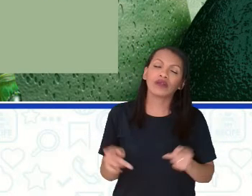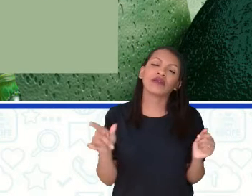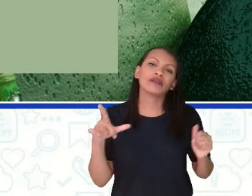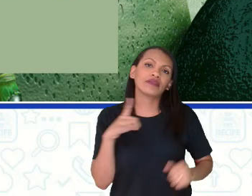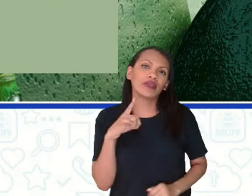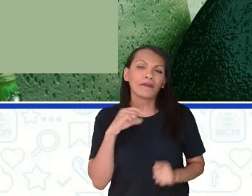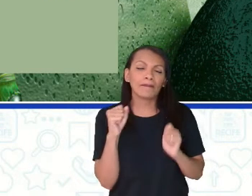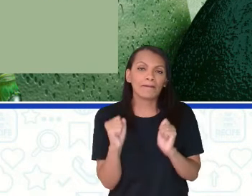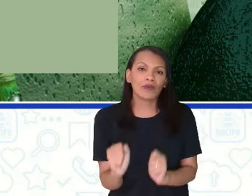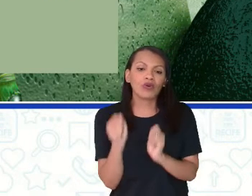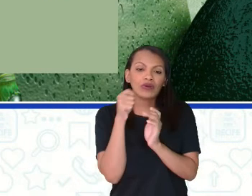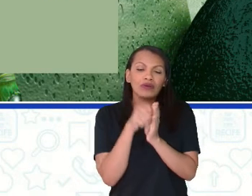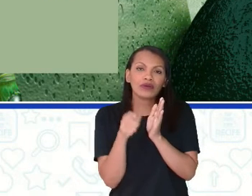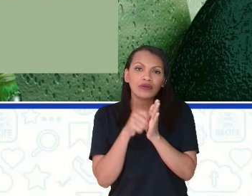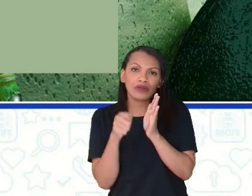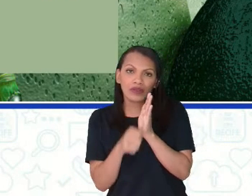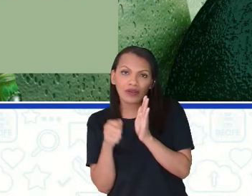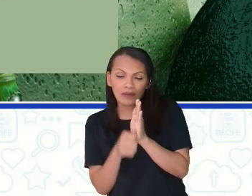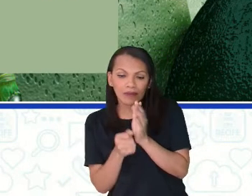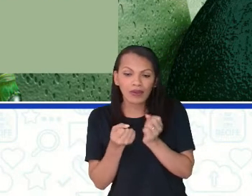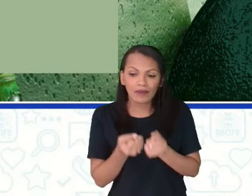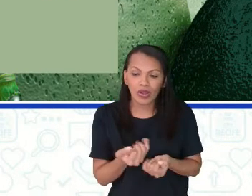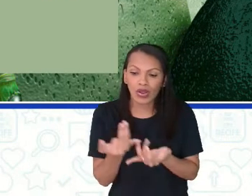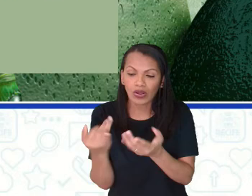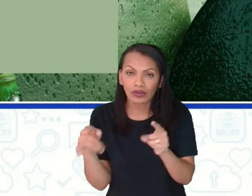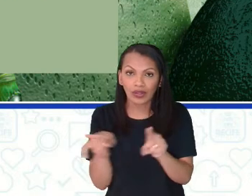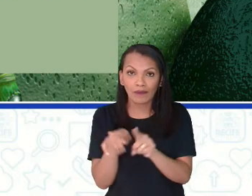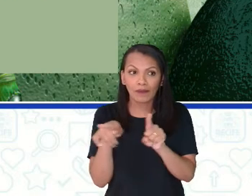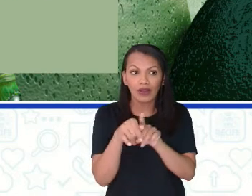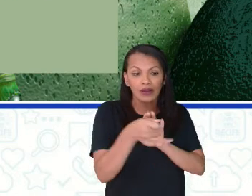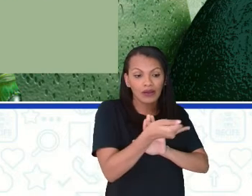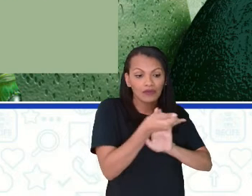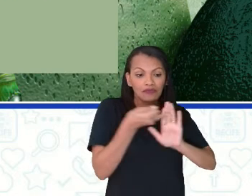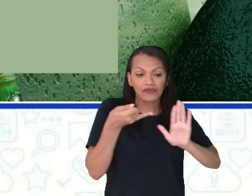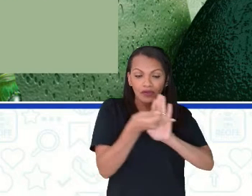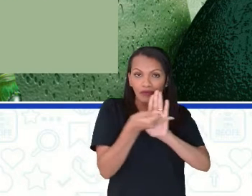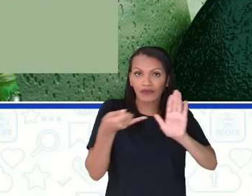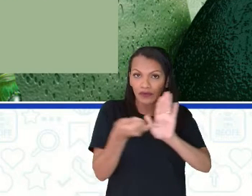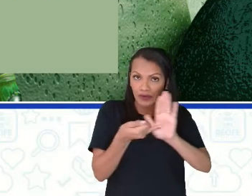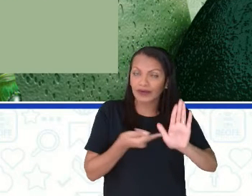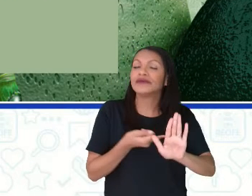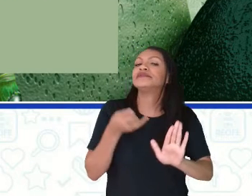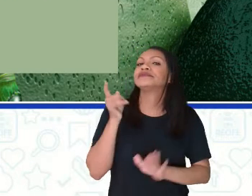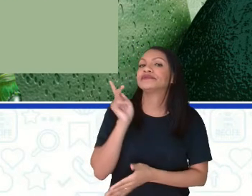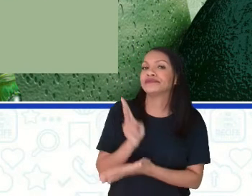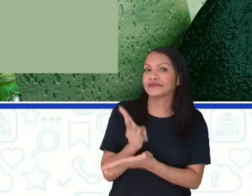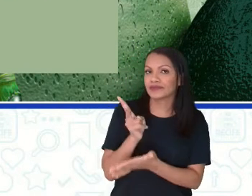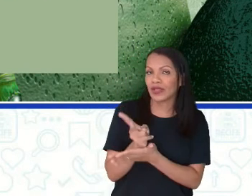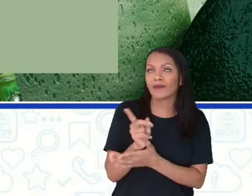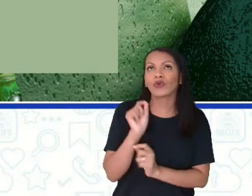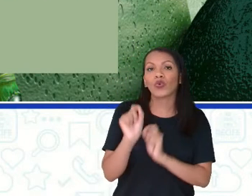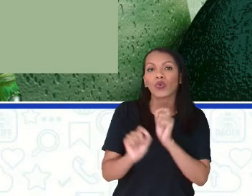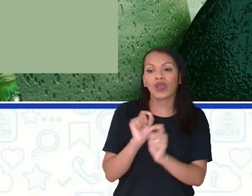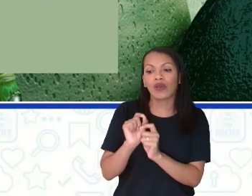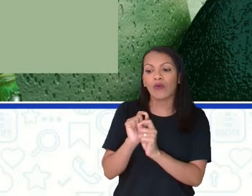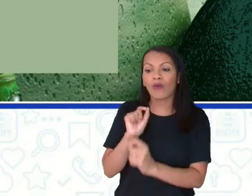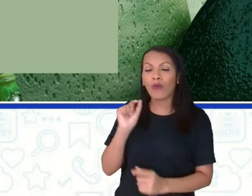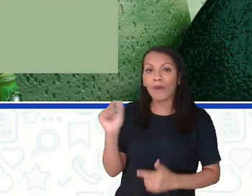ser escritas em prosa ou em verso e é sustentada sempre por uma lição de